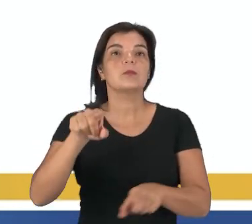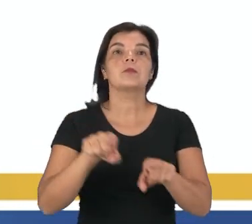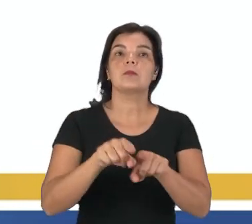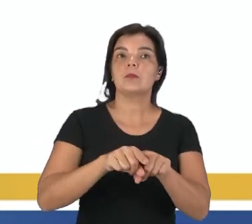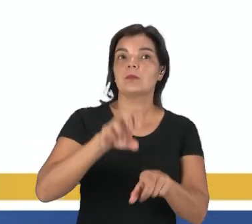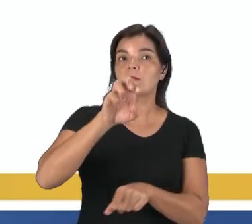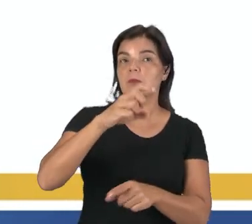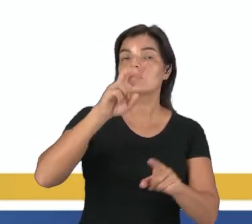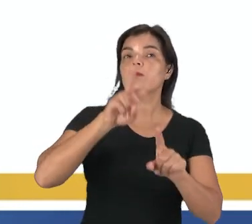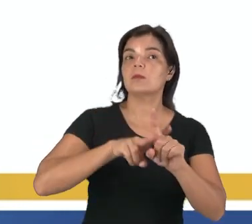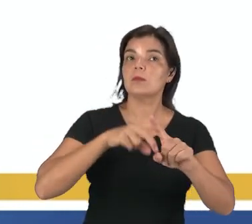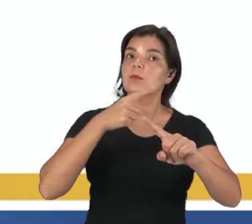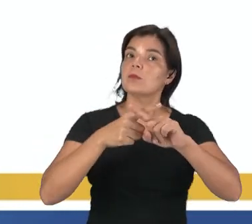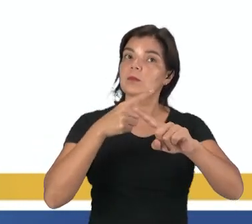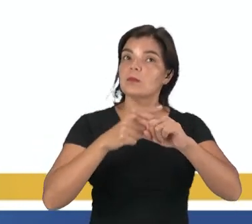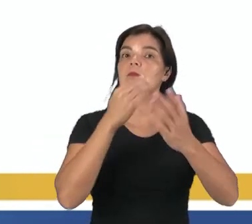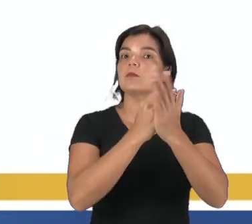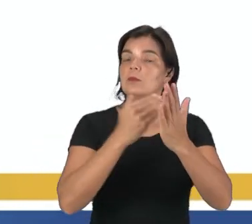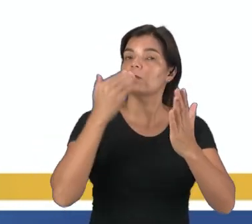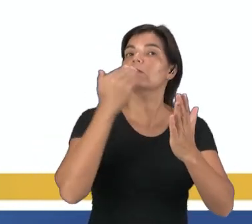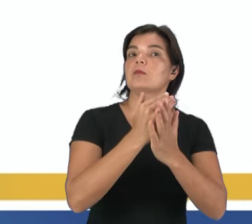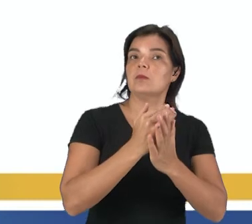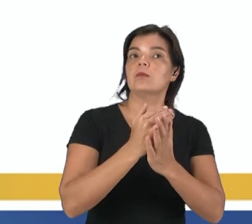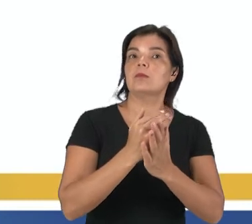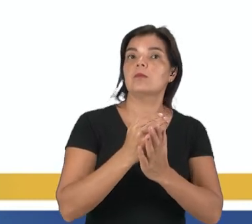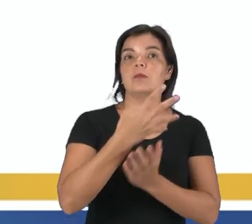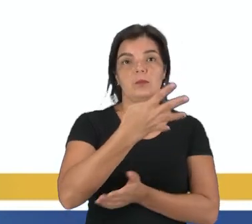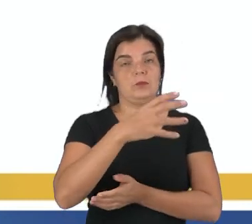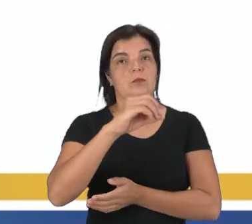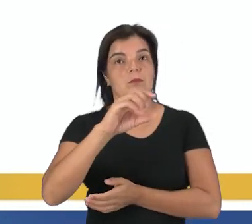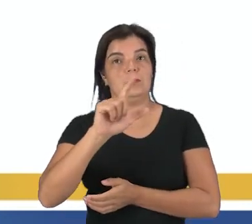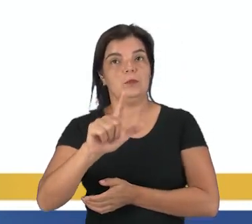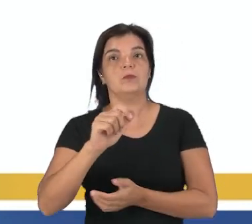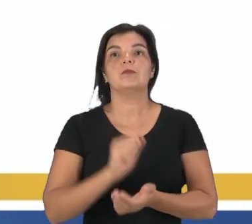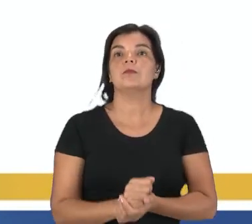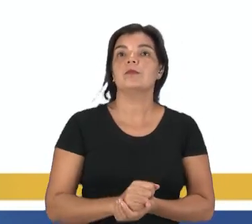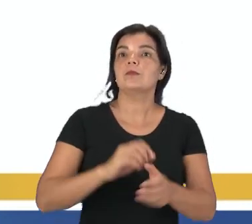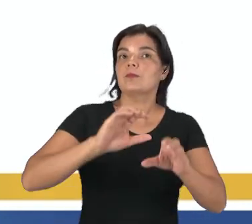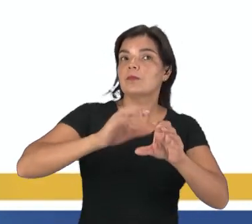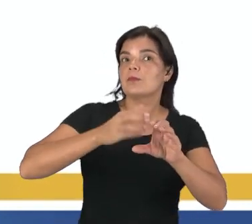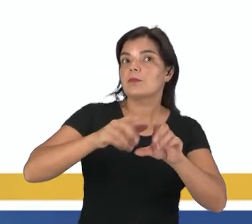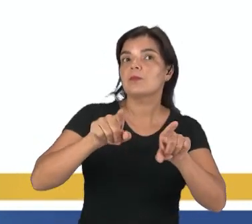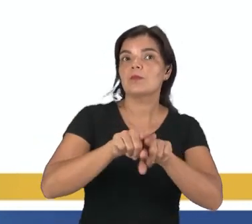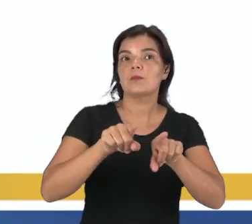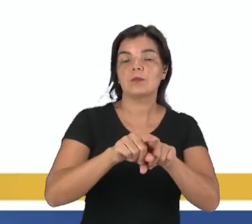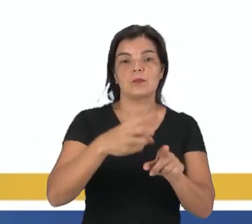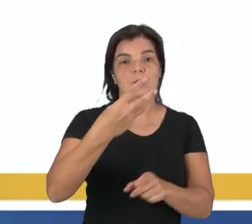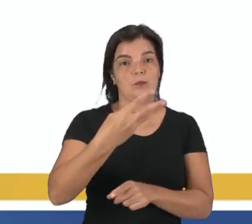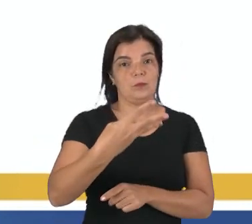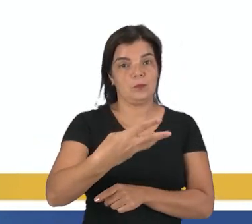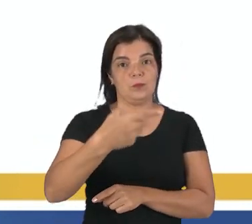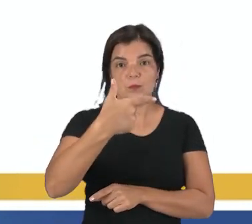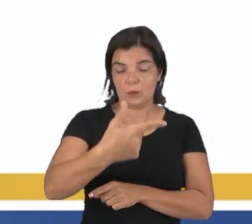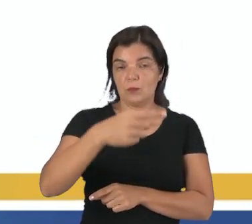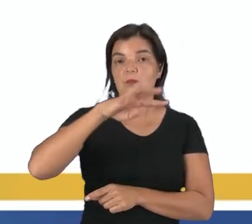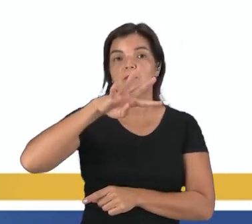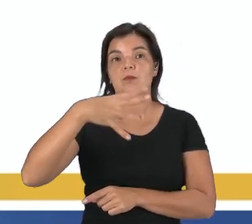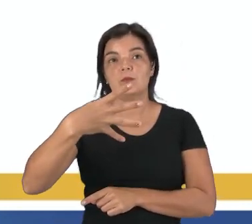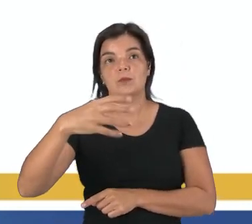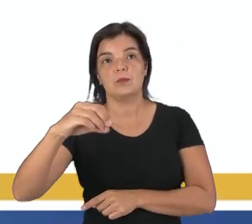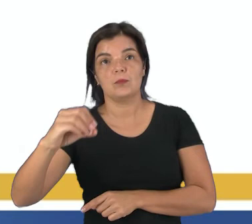gastar 5 vezes mais, ou seja, 400 litros. Então, 6 torneiras gastará 2.400 litros em um